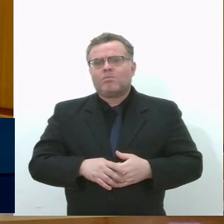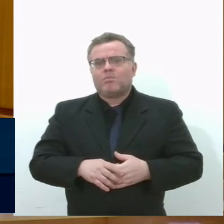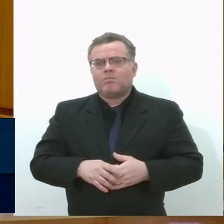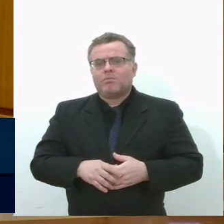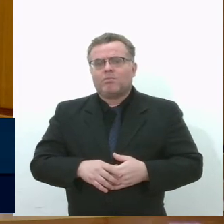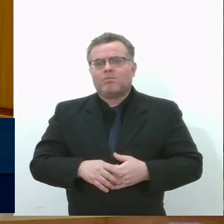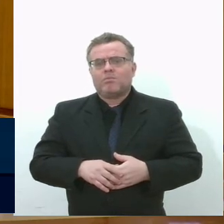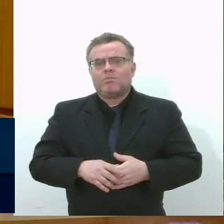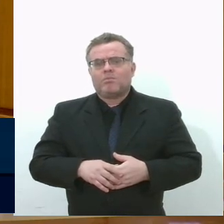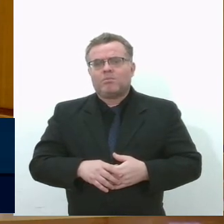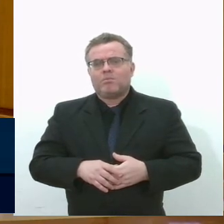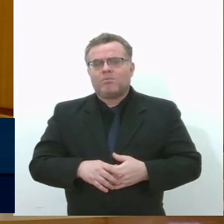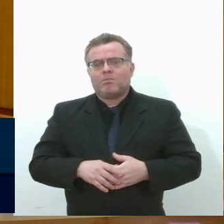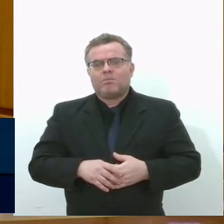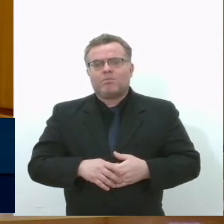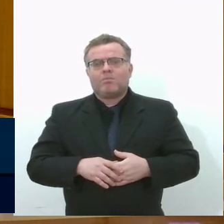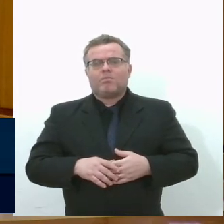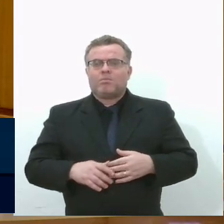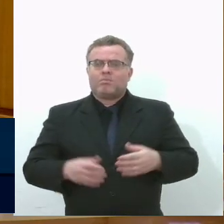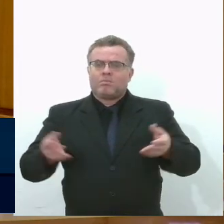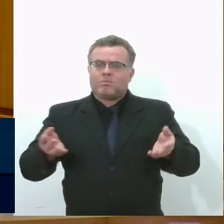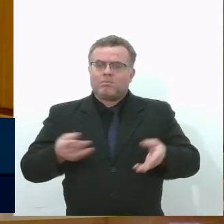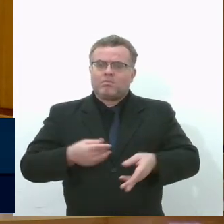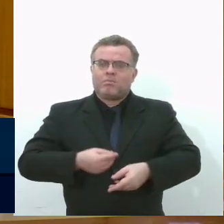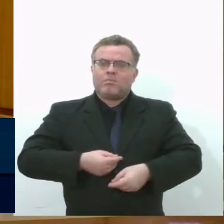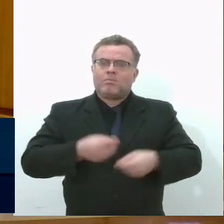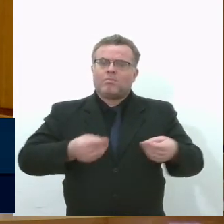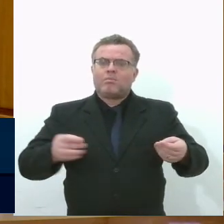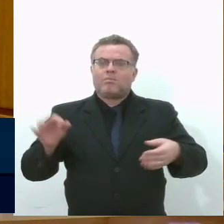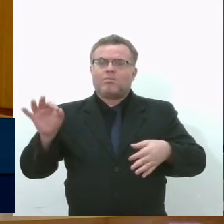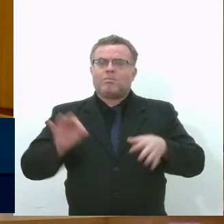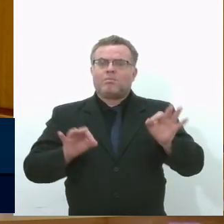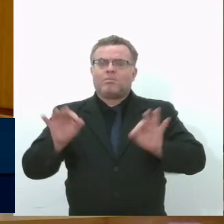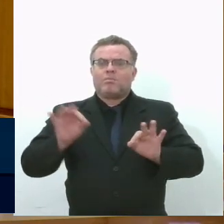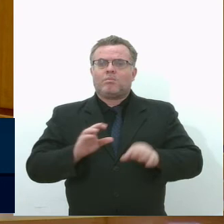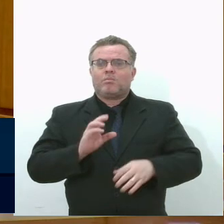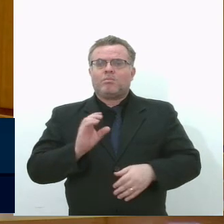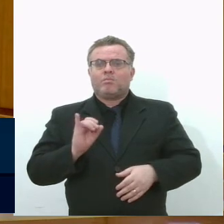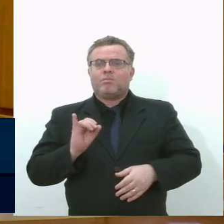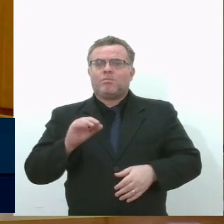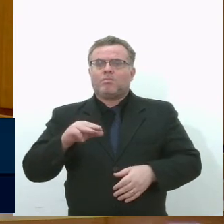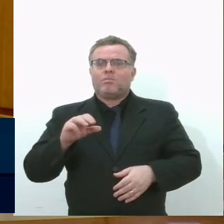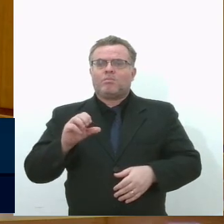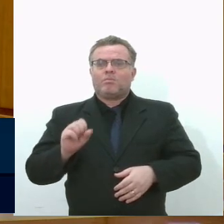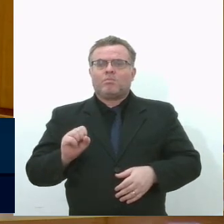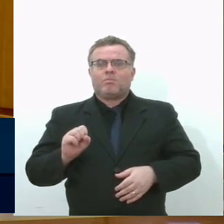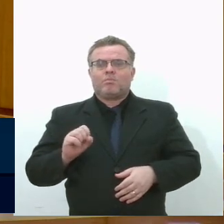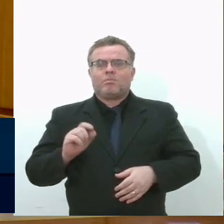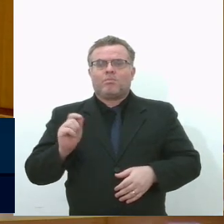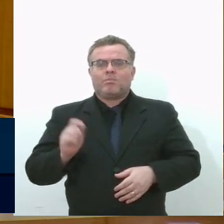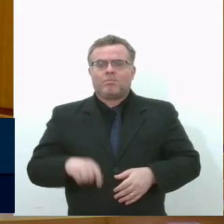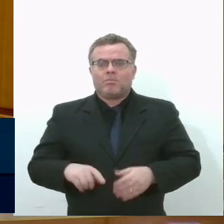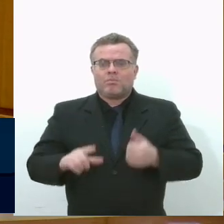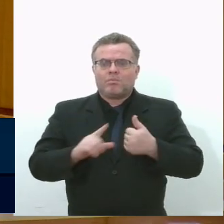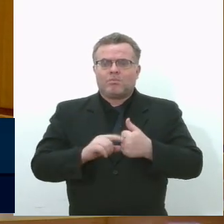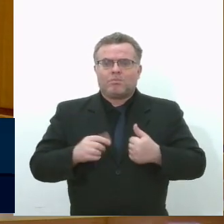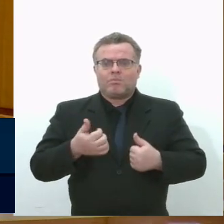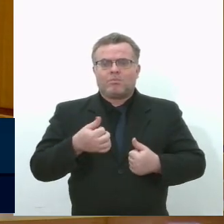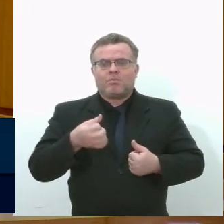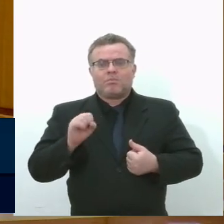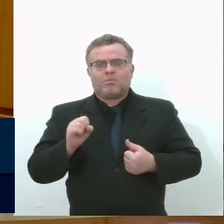cabe distribuir cotas de ICMS. E no artigo, salvo engano, 68,